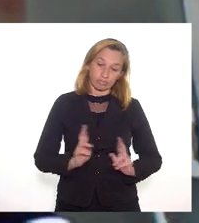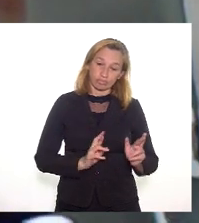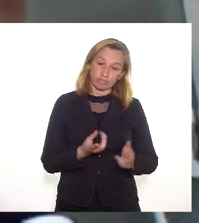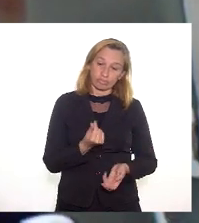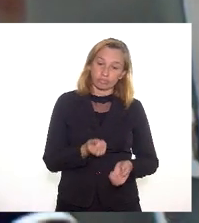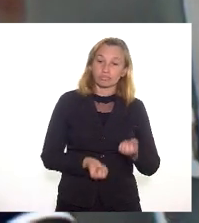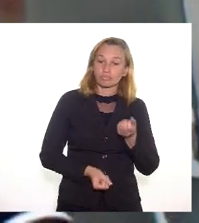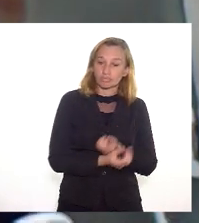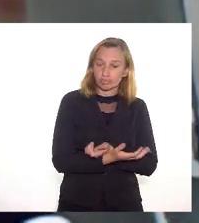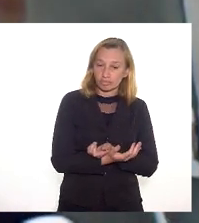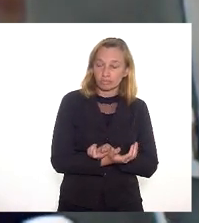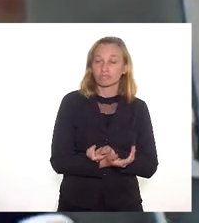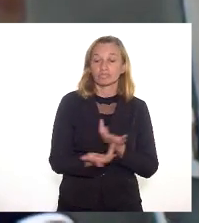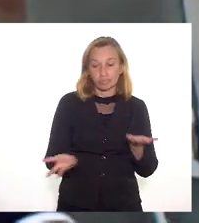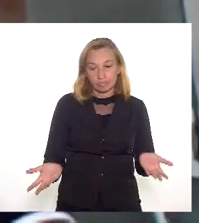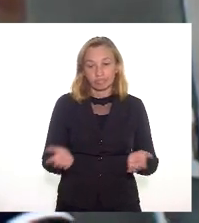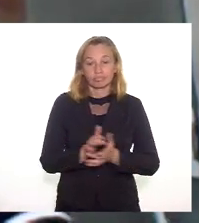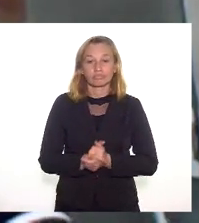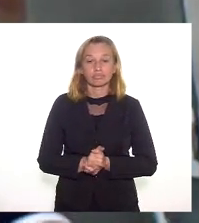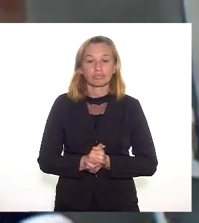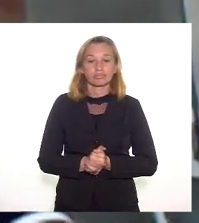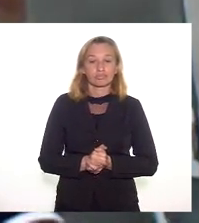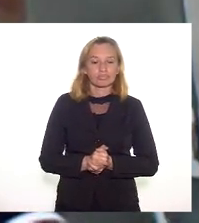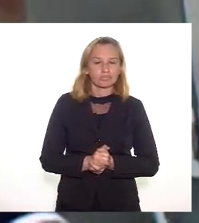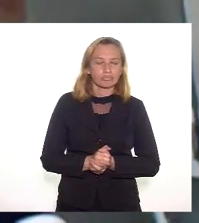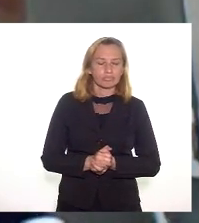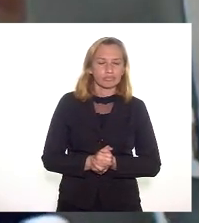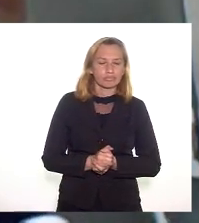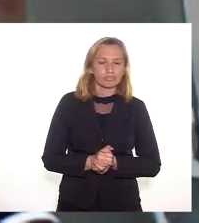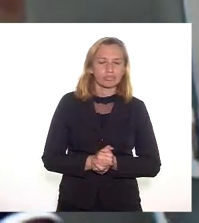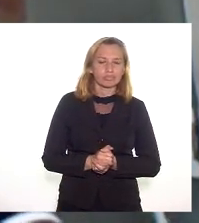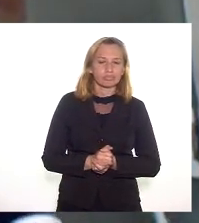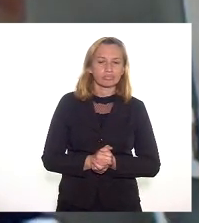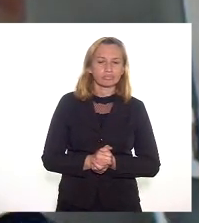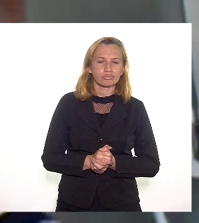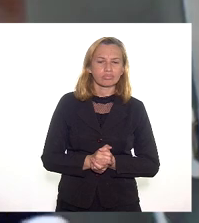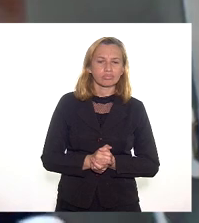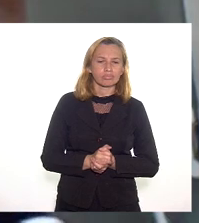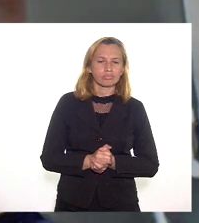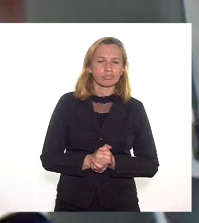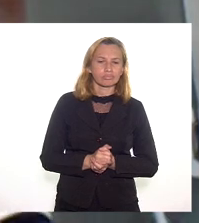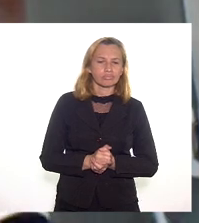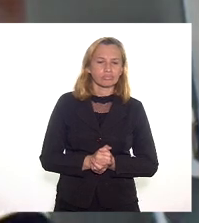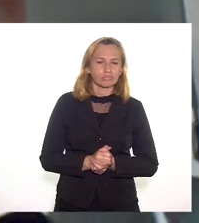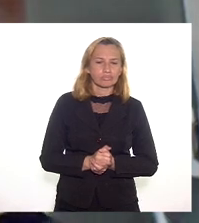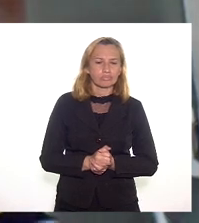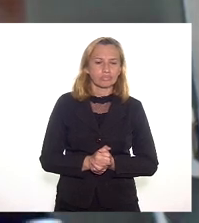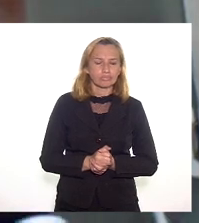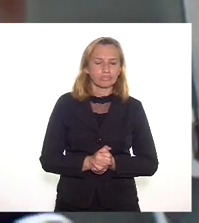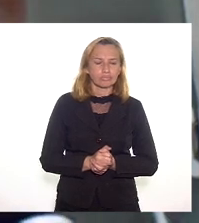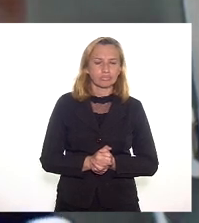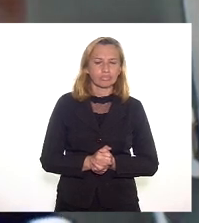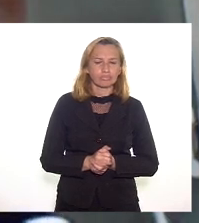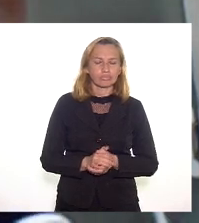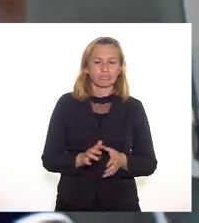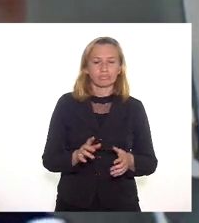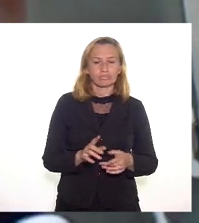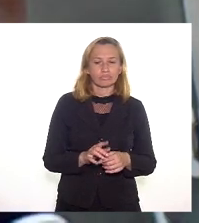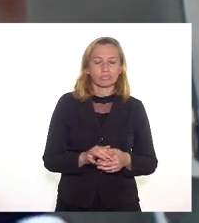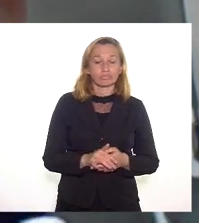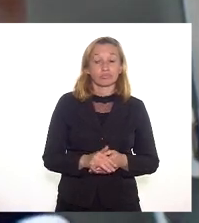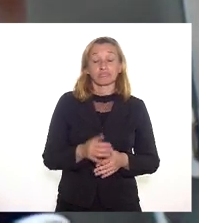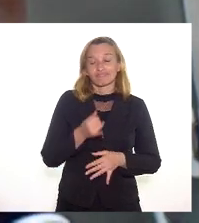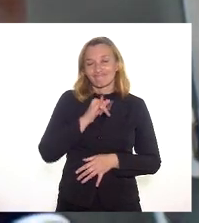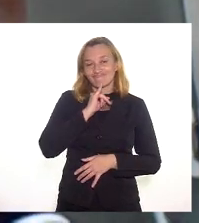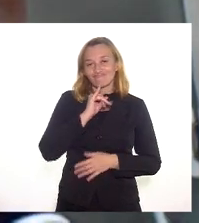em relação à questão do olho, nem me lembro mais o projeto do olho que tinha. Infelizmente, isso